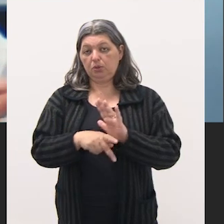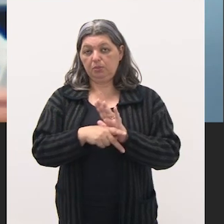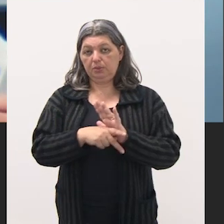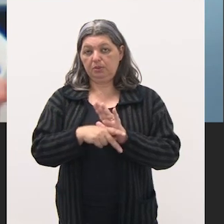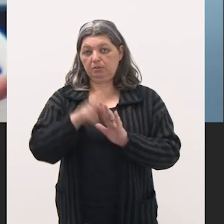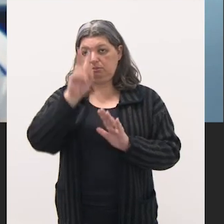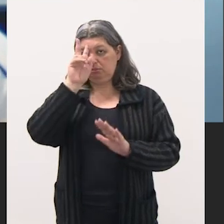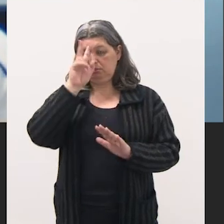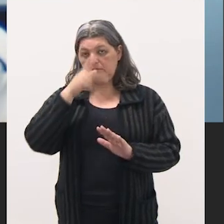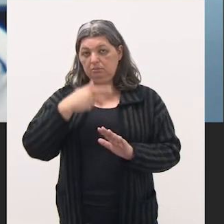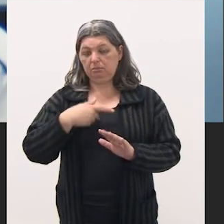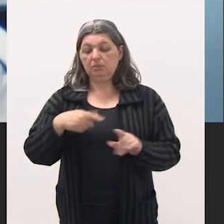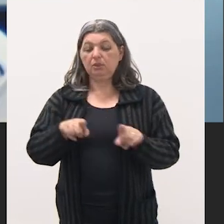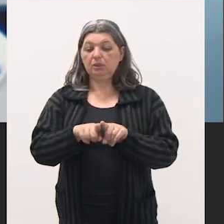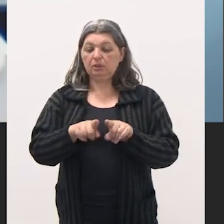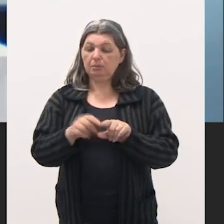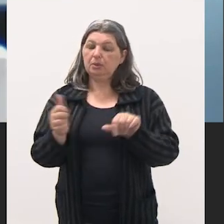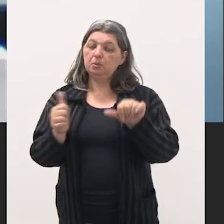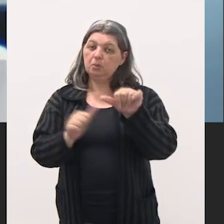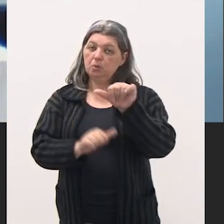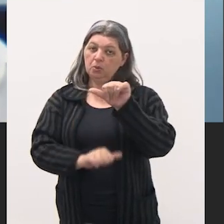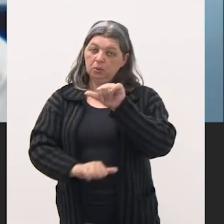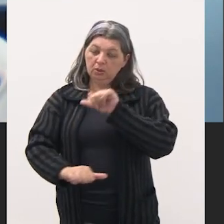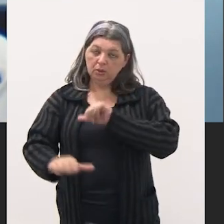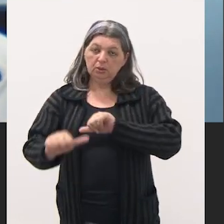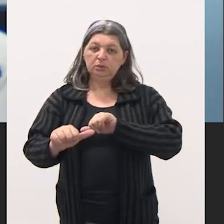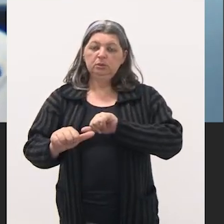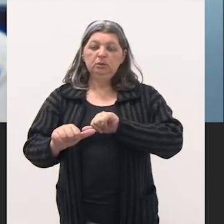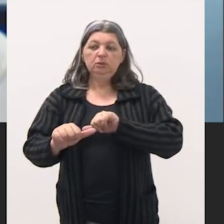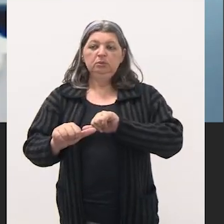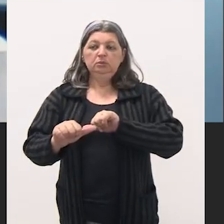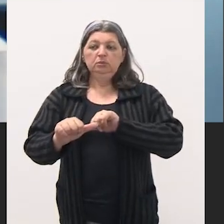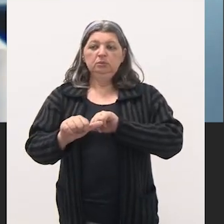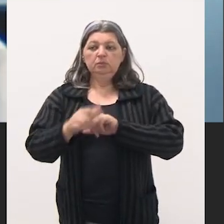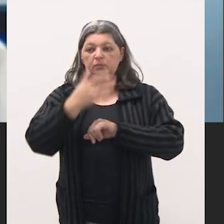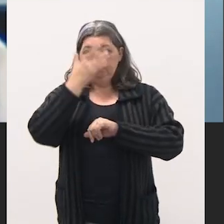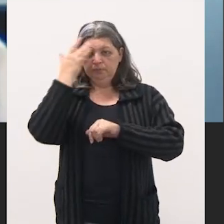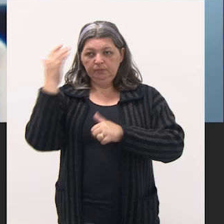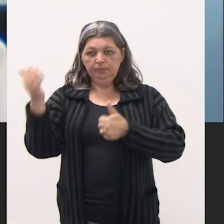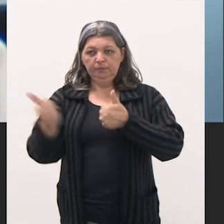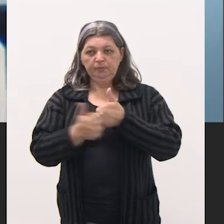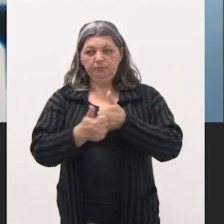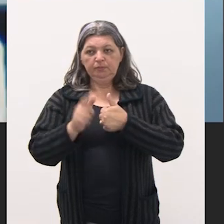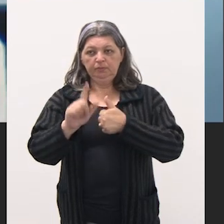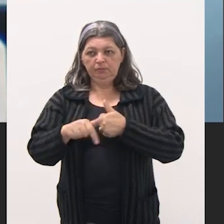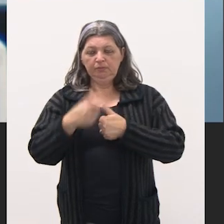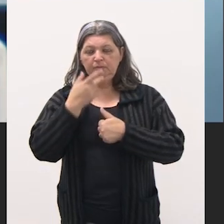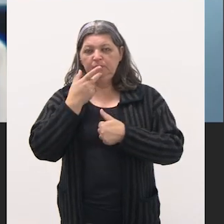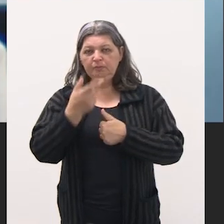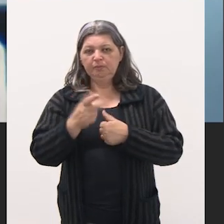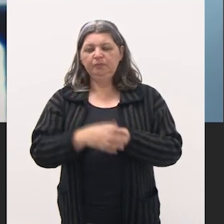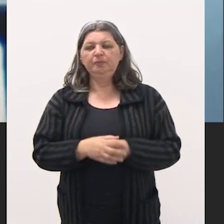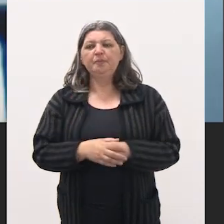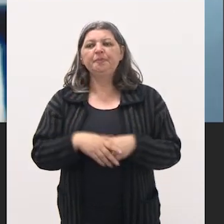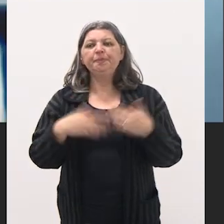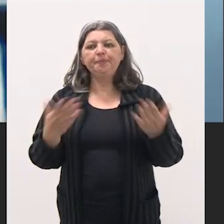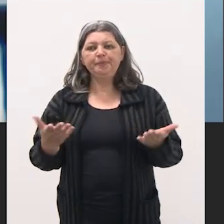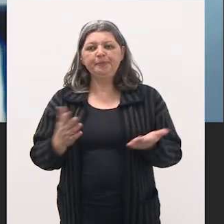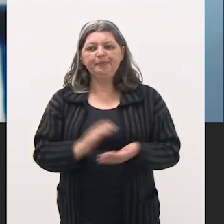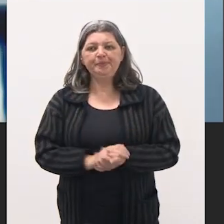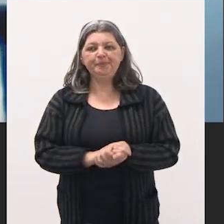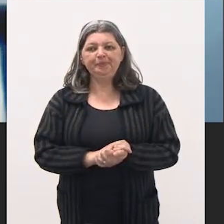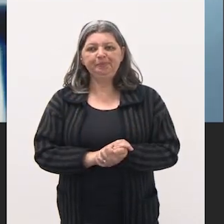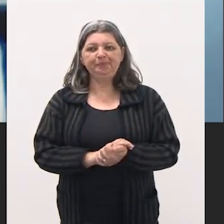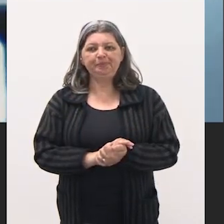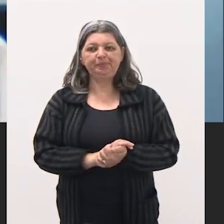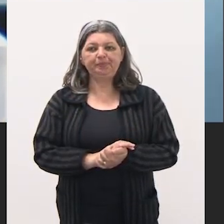para o entorno. Então, é isso que eu tinha a dizer. Muito obrigada. E aqui eu vou deixar o